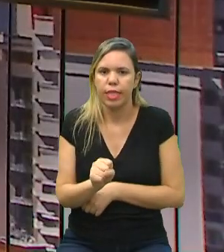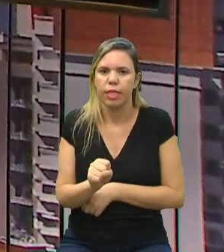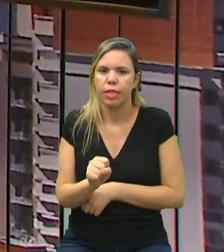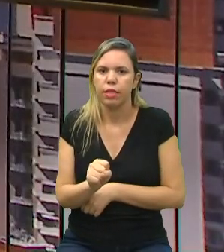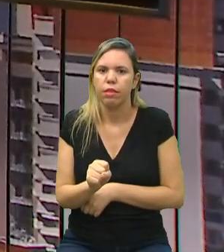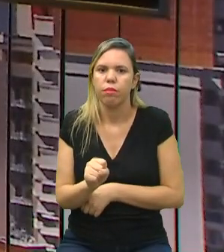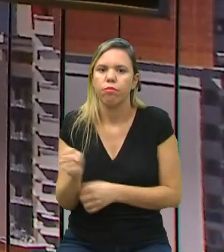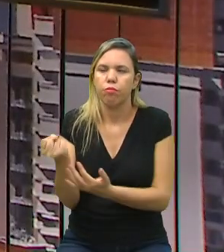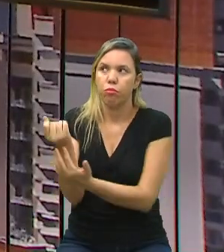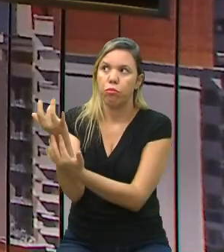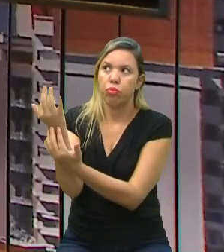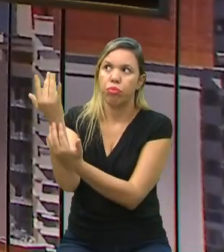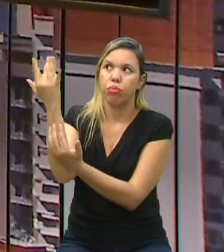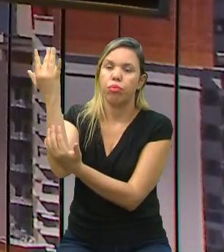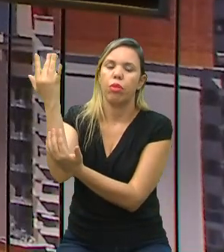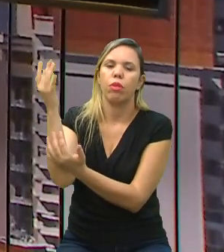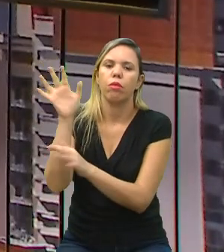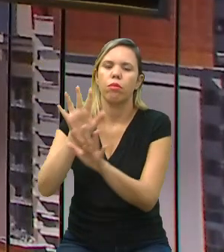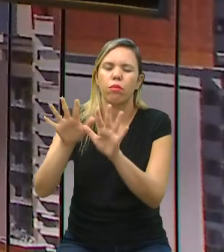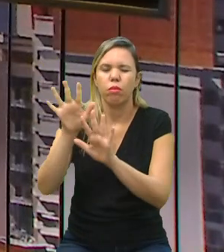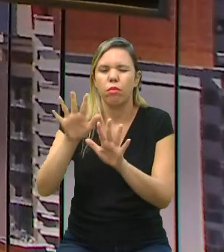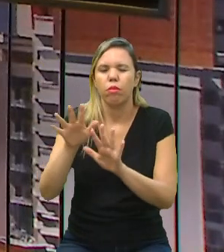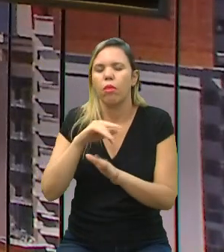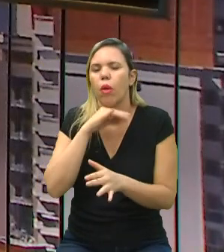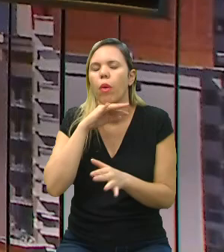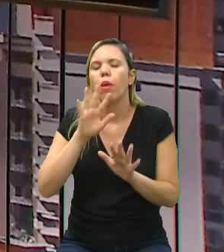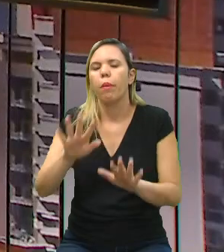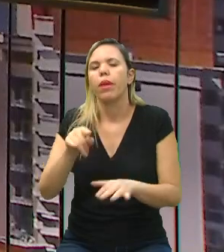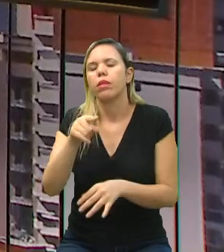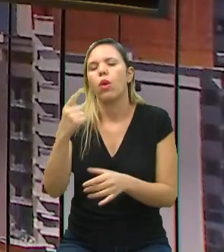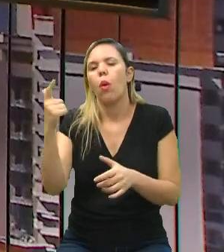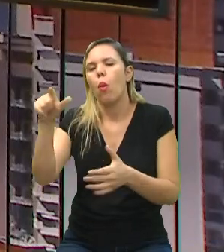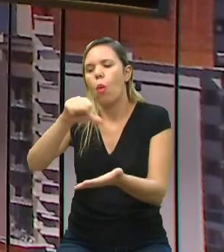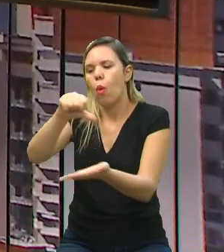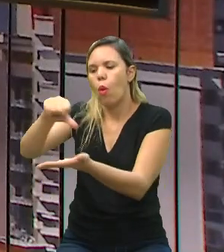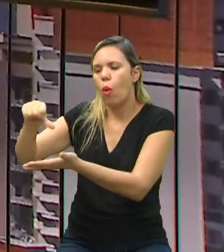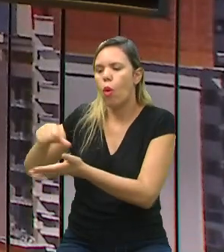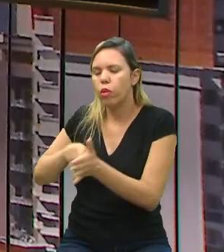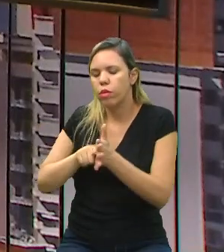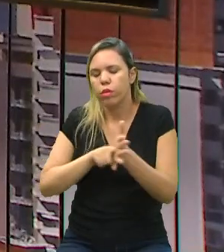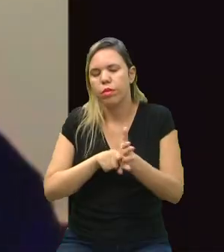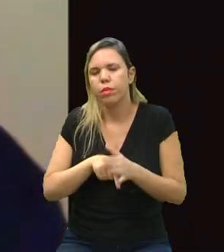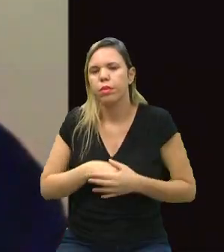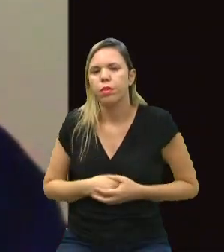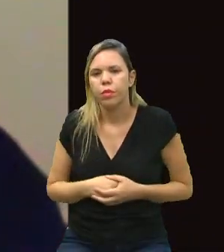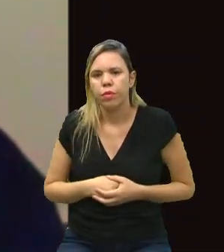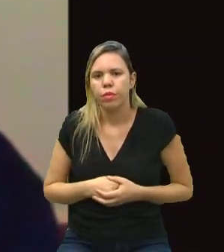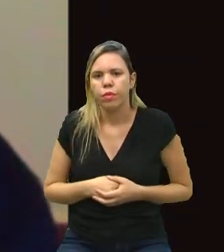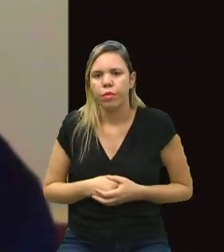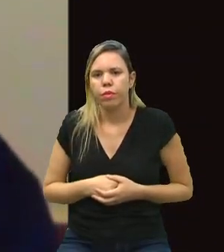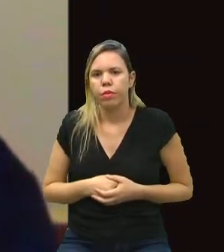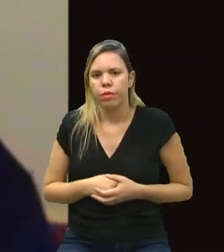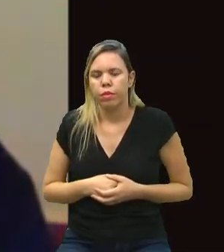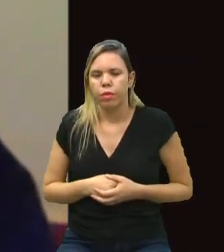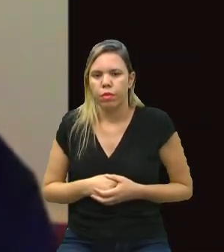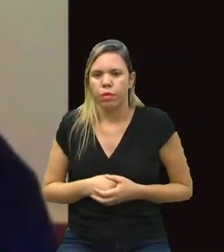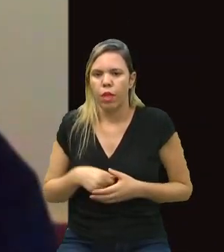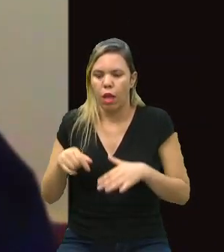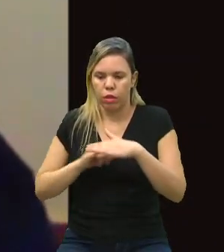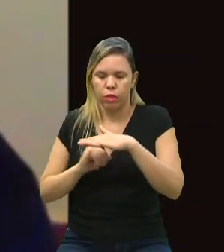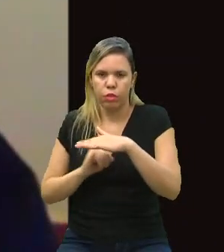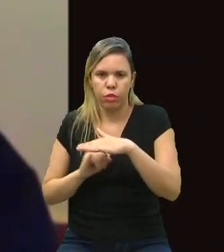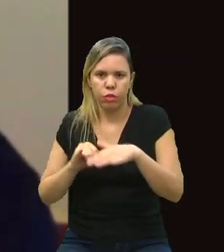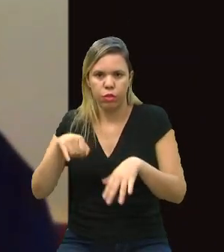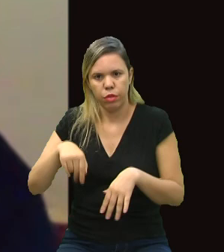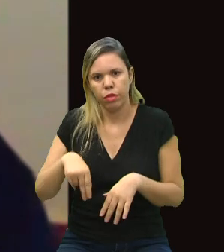que vocês pesquisam aí no Instituto? O Instituto de Energia e Meio Ambiente é uma organização